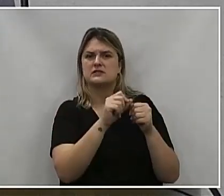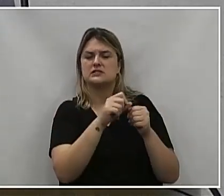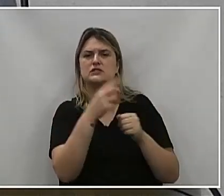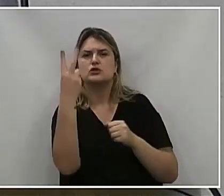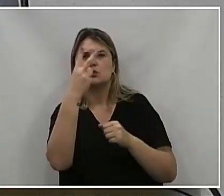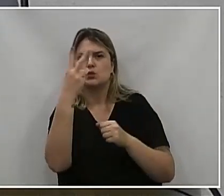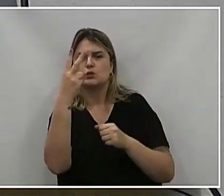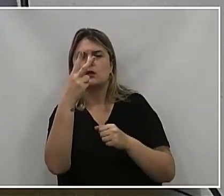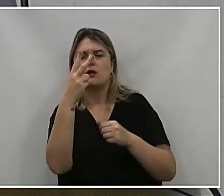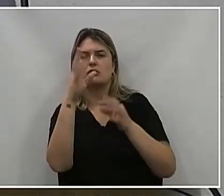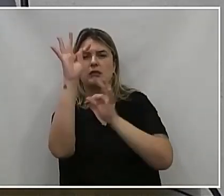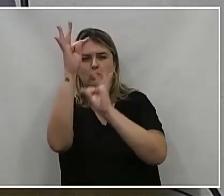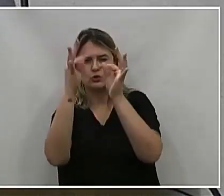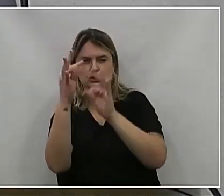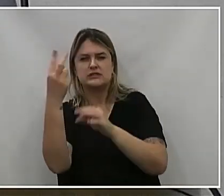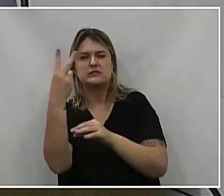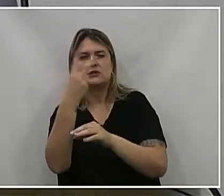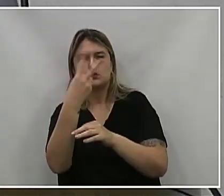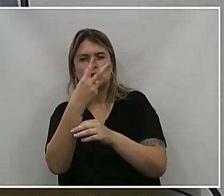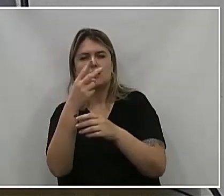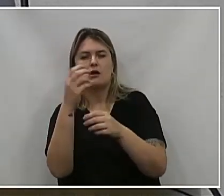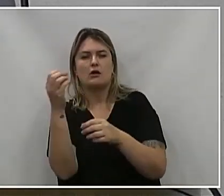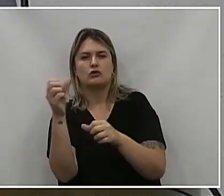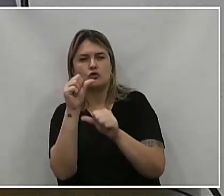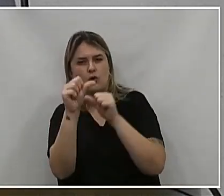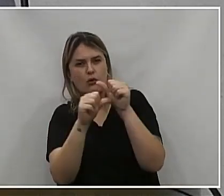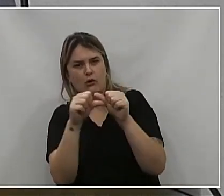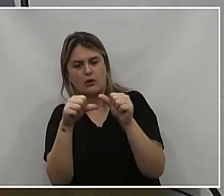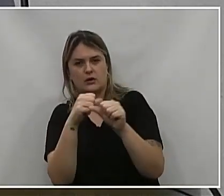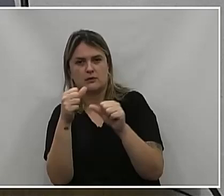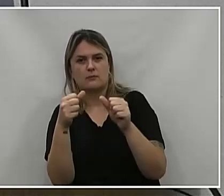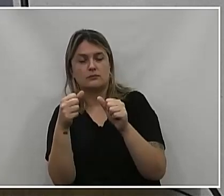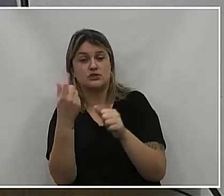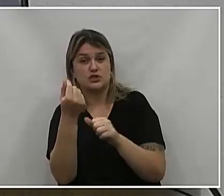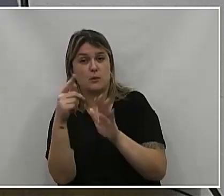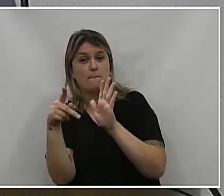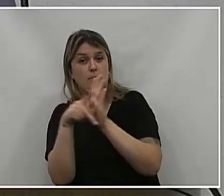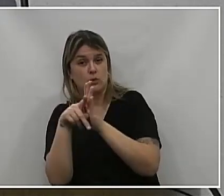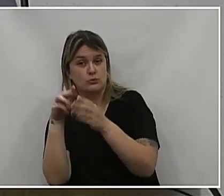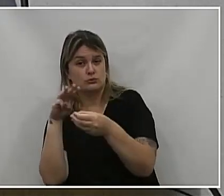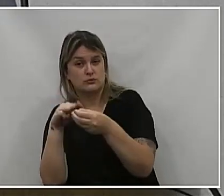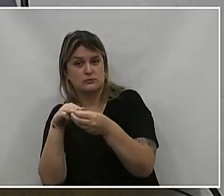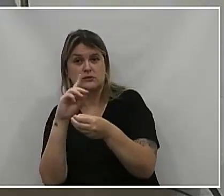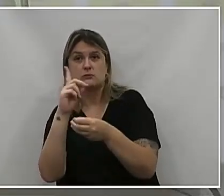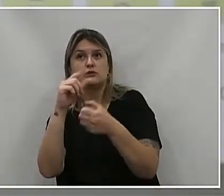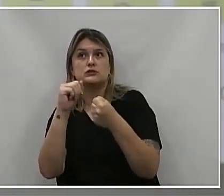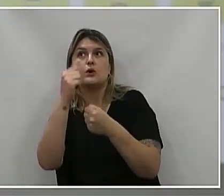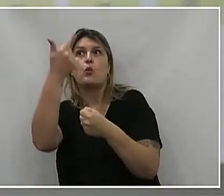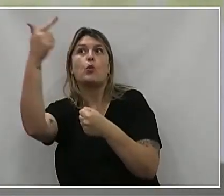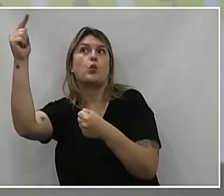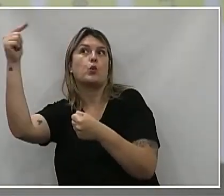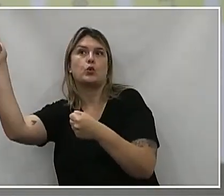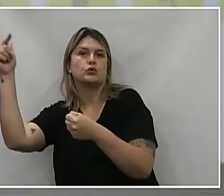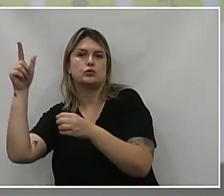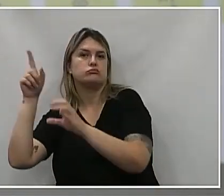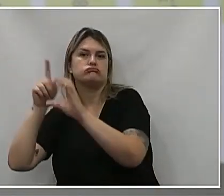segunda modernização com dinheiro próprio do município e não mais dependendo de um terceiro, né? Um parceiro